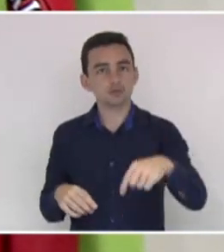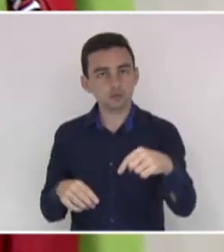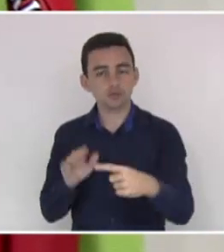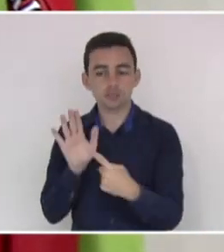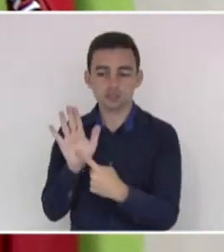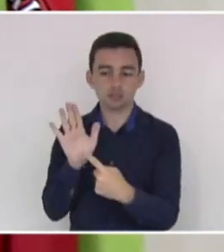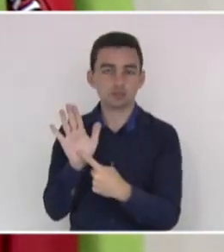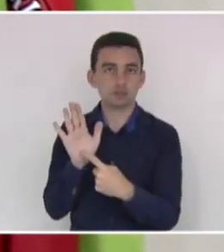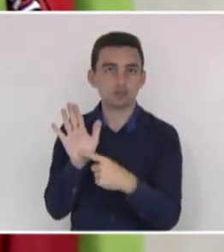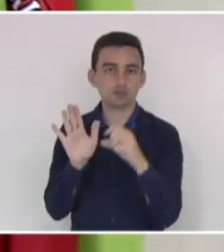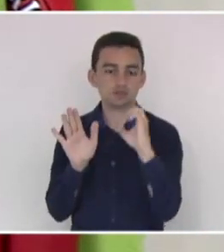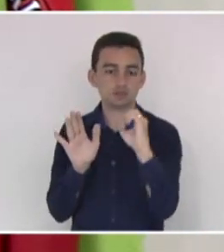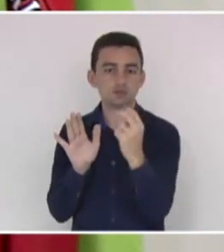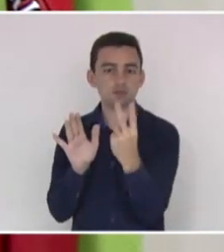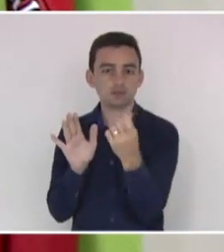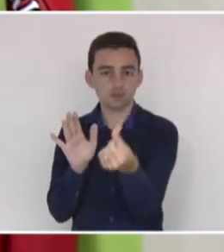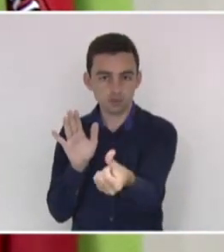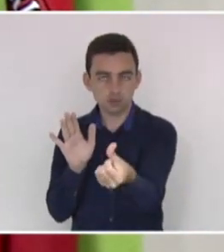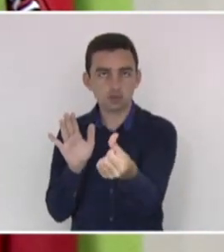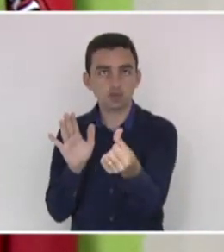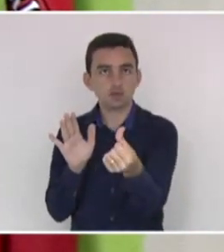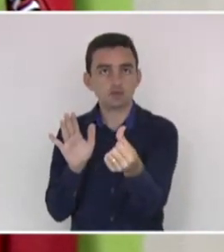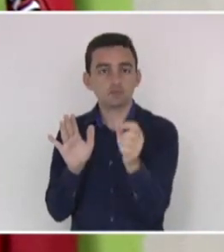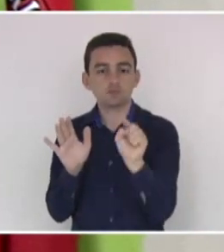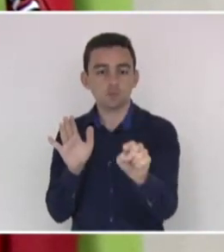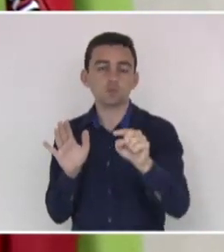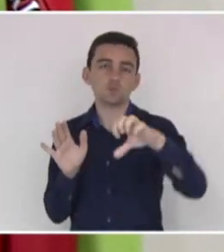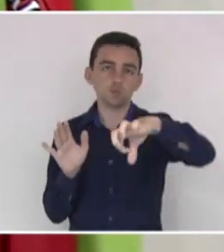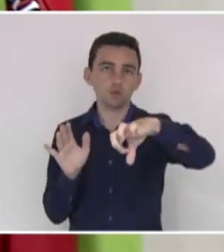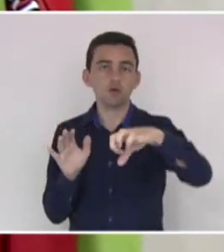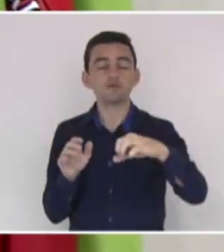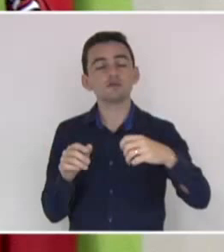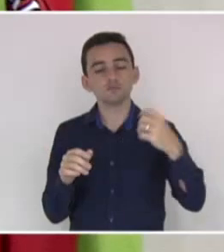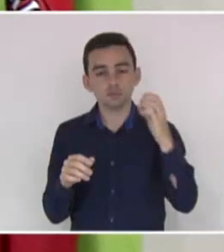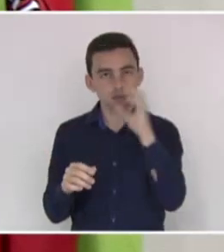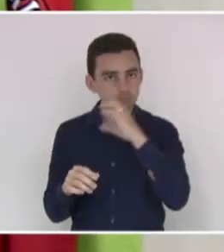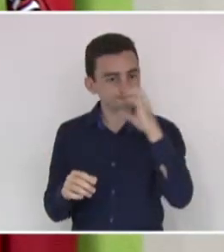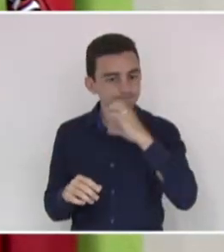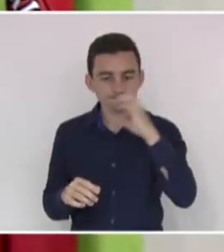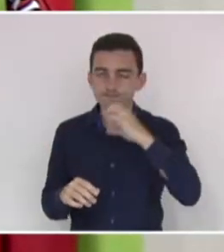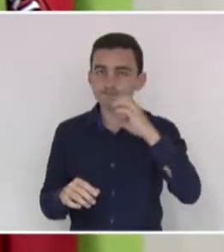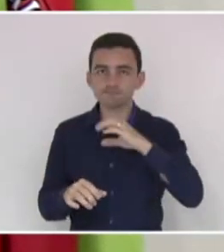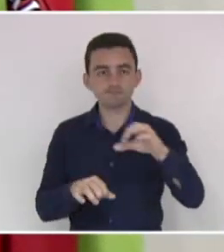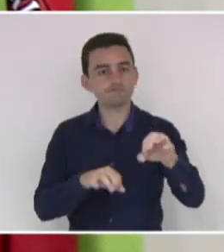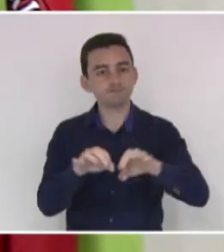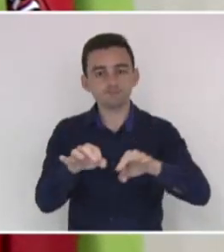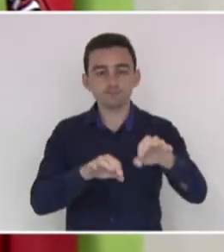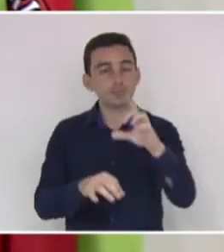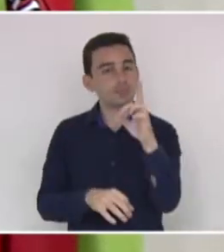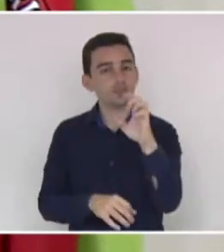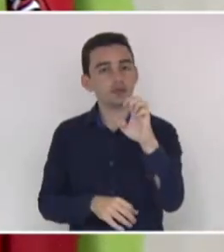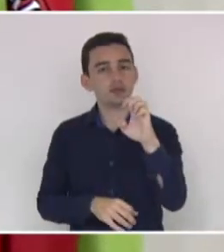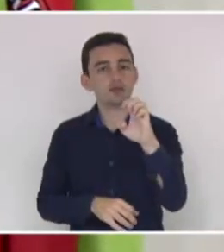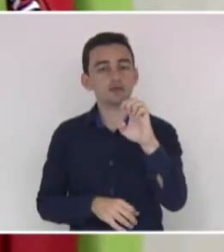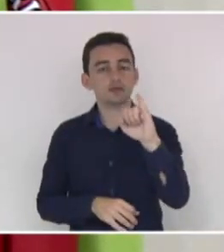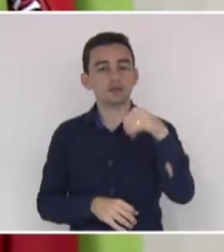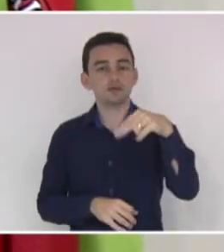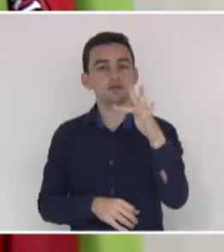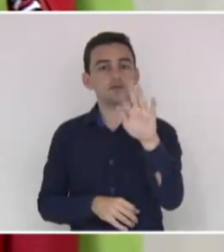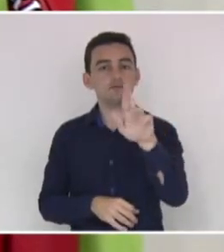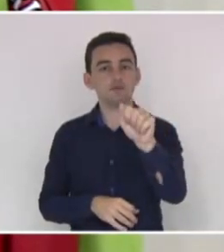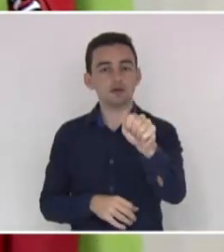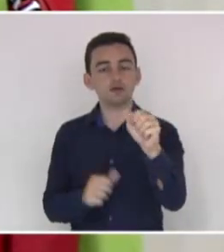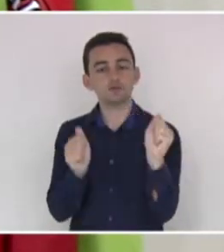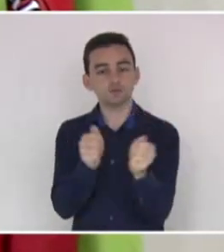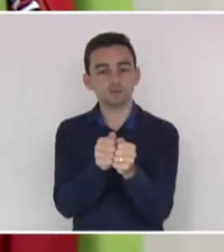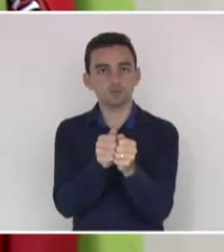número 026.9, pedindo a urgência para que o DEINFRA também,